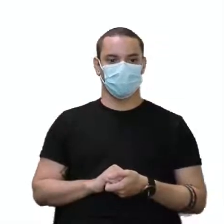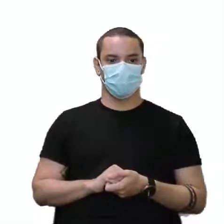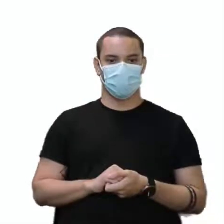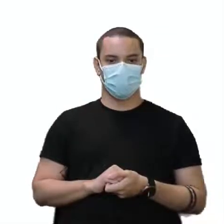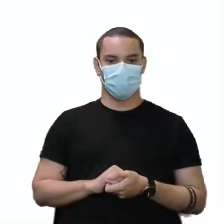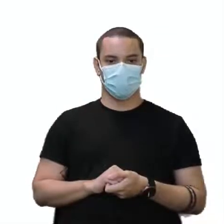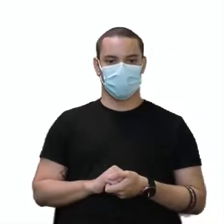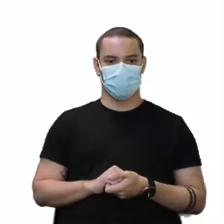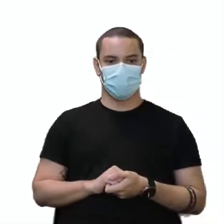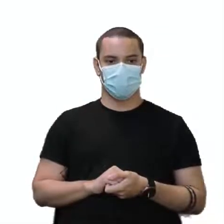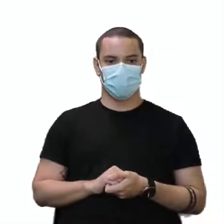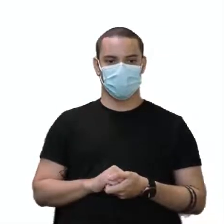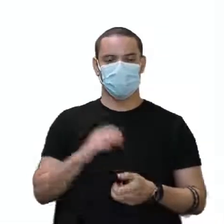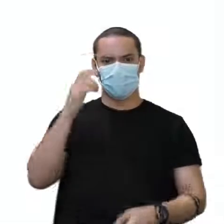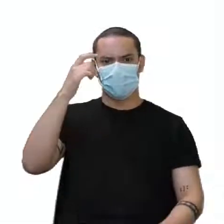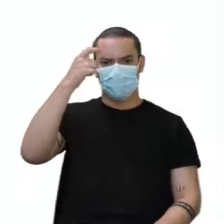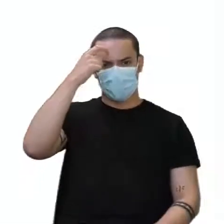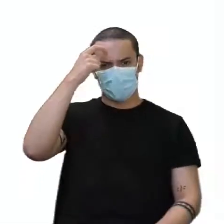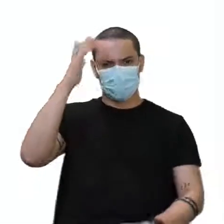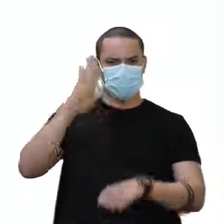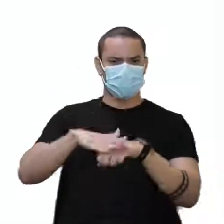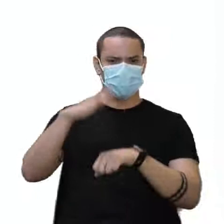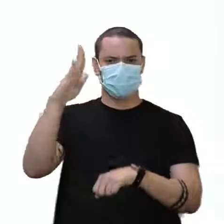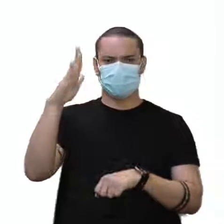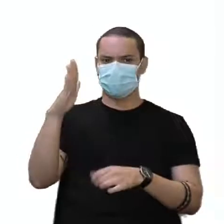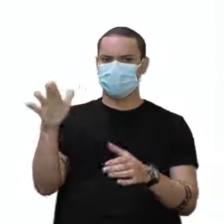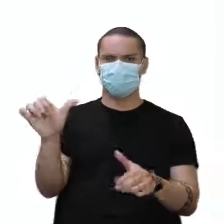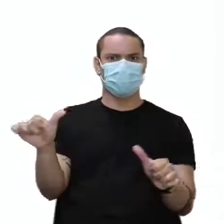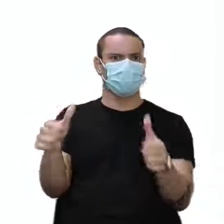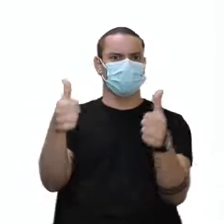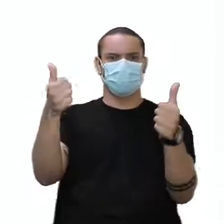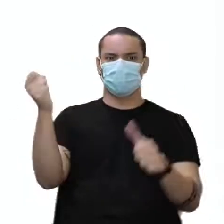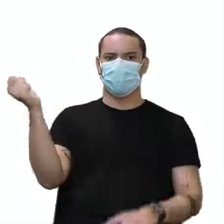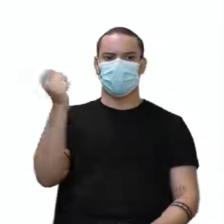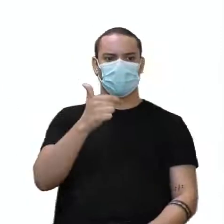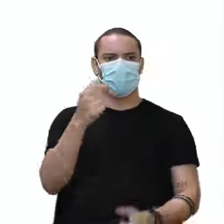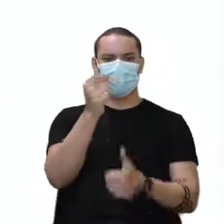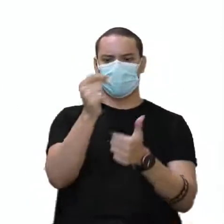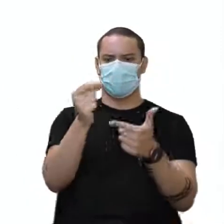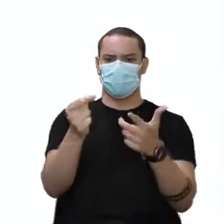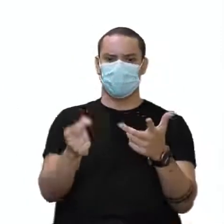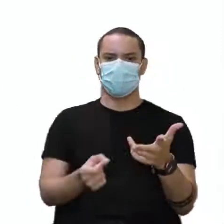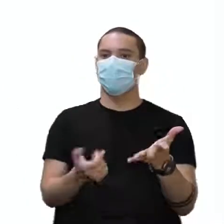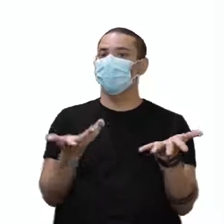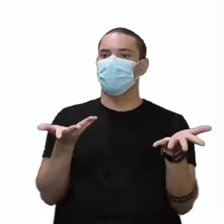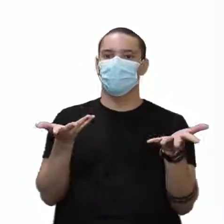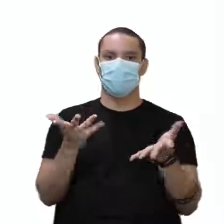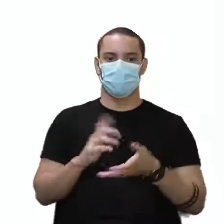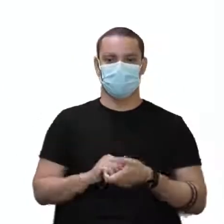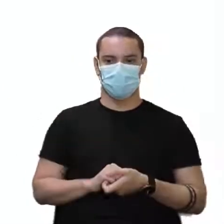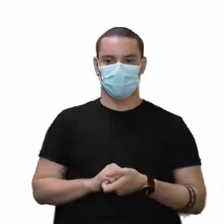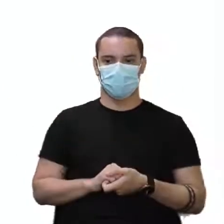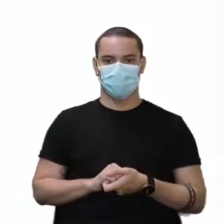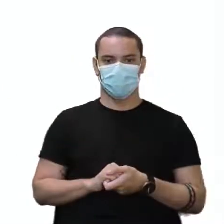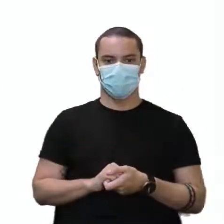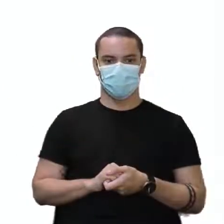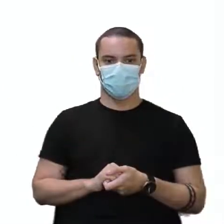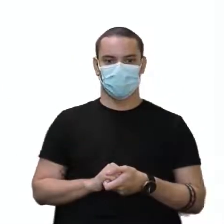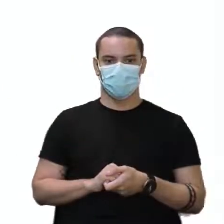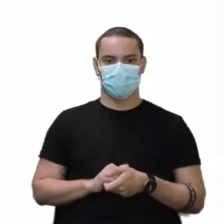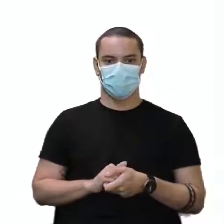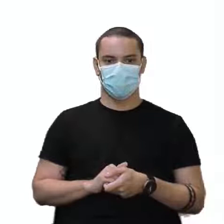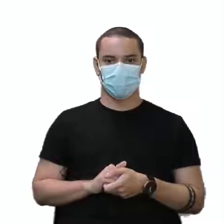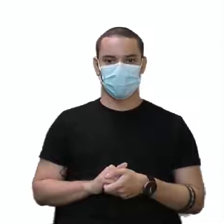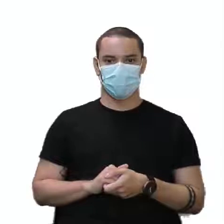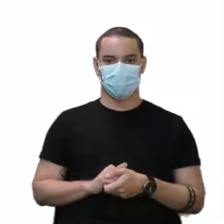é mais sagrada de todas as propriedades. E aí, aqui qual seria? Conscience is the